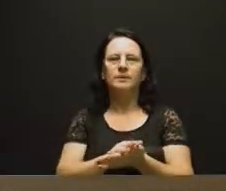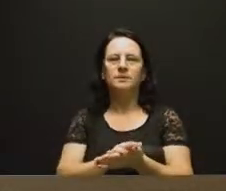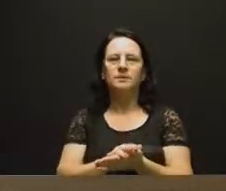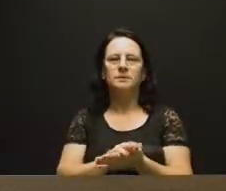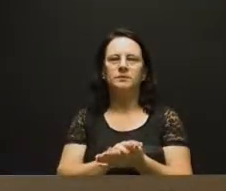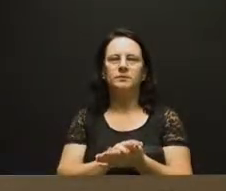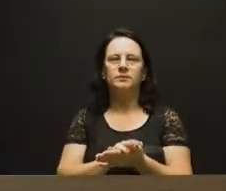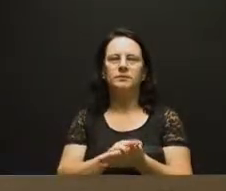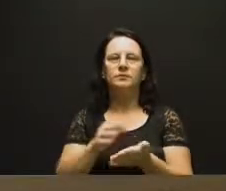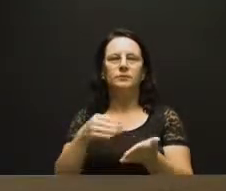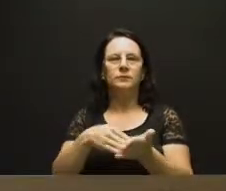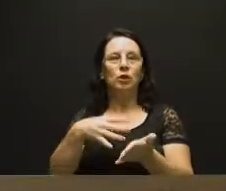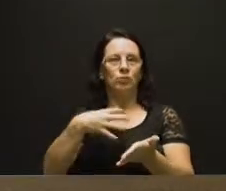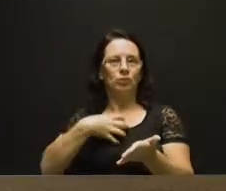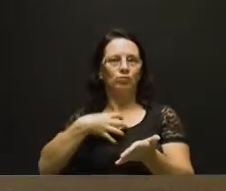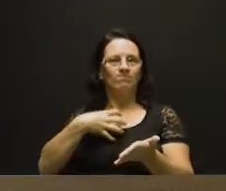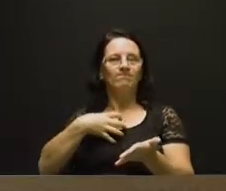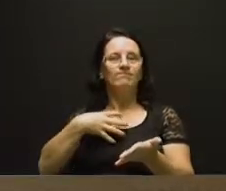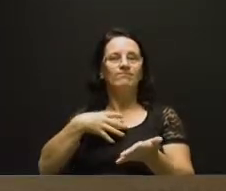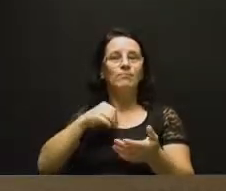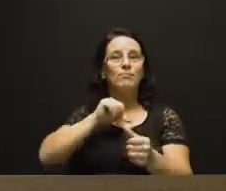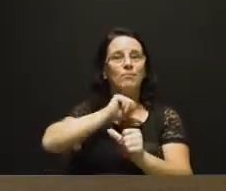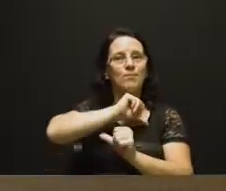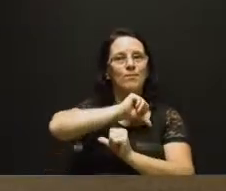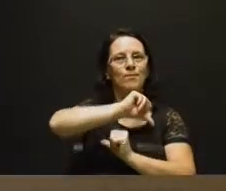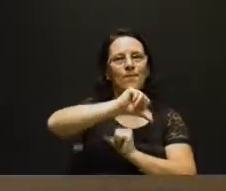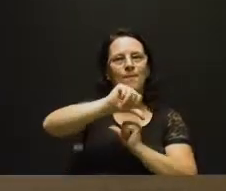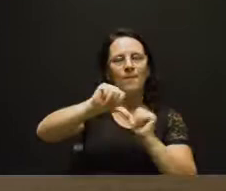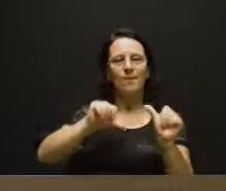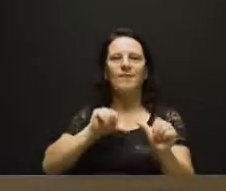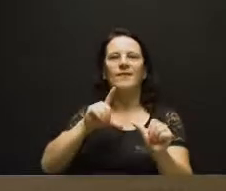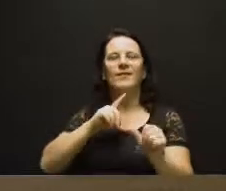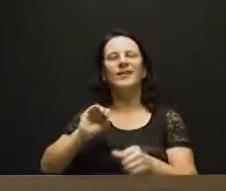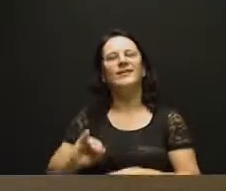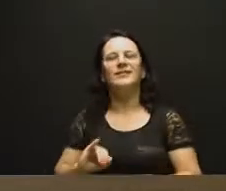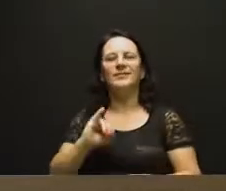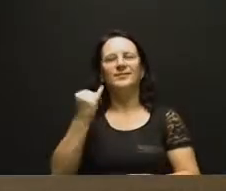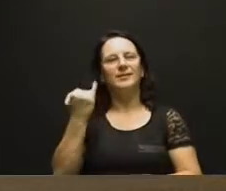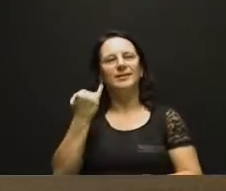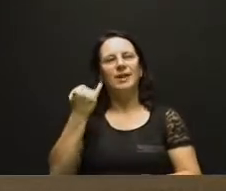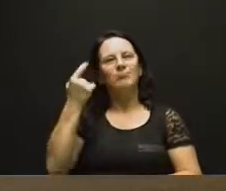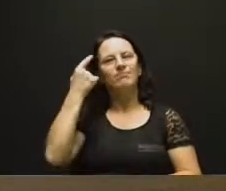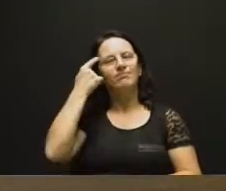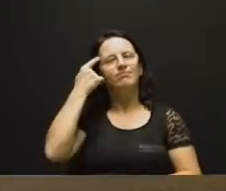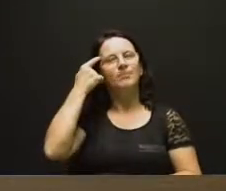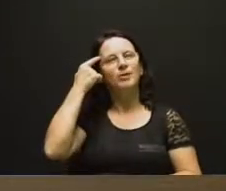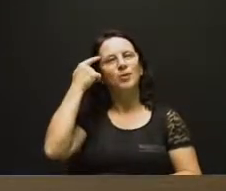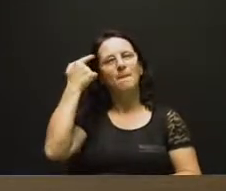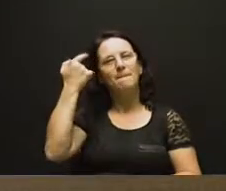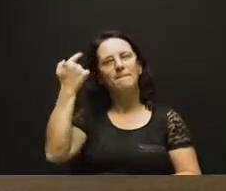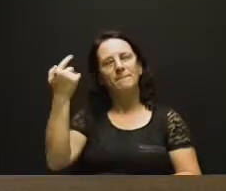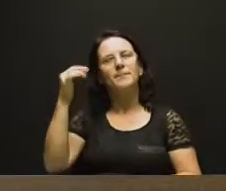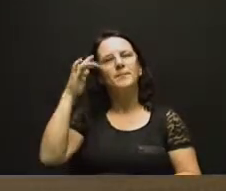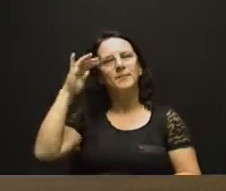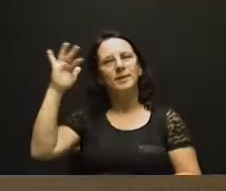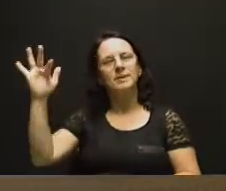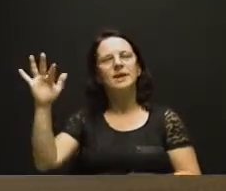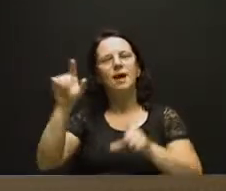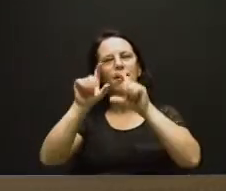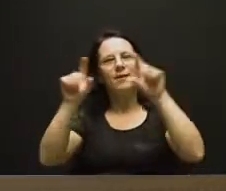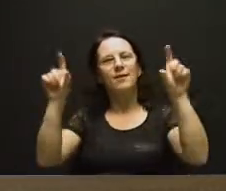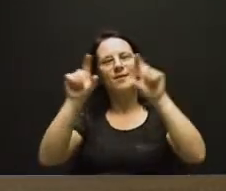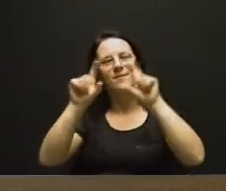atitude muda tudo então ela vai gerar oportunidade né e reflexão é isso é uma frase minha que eu